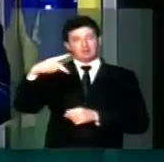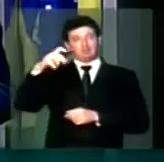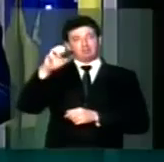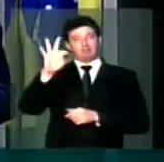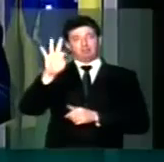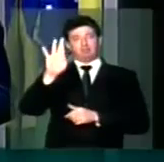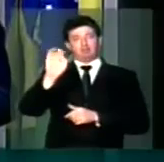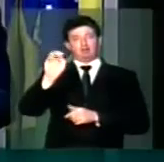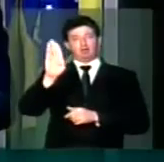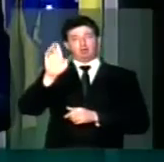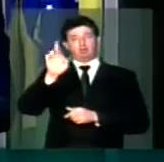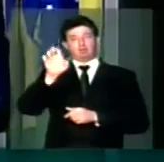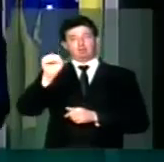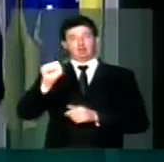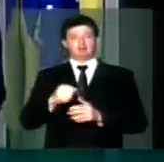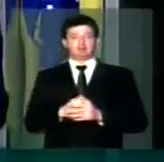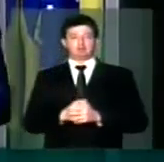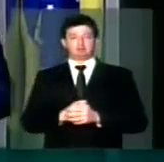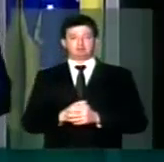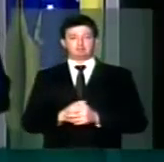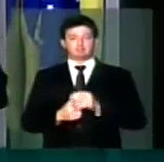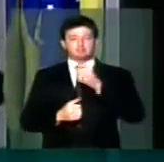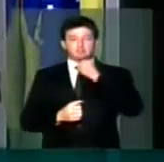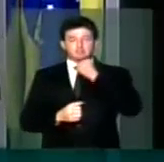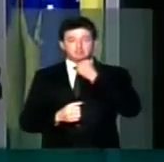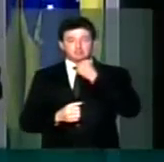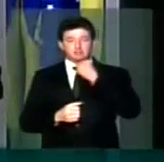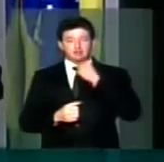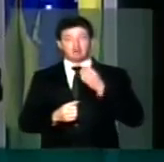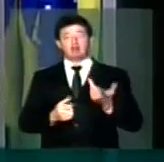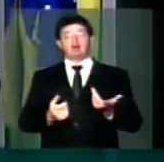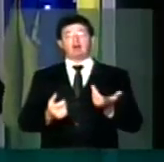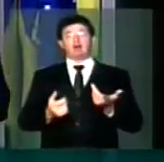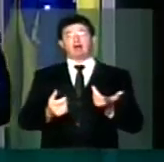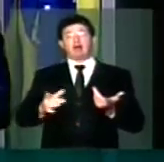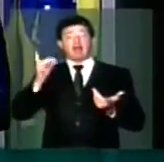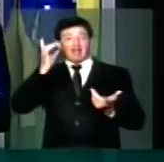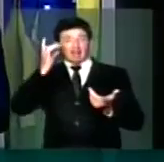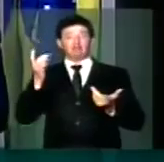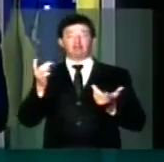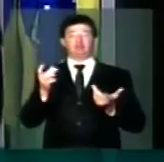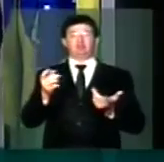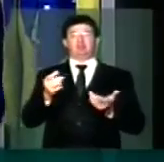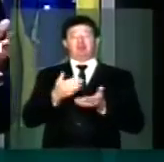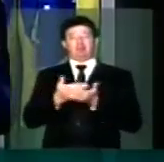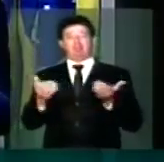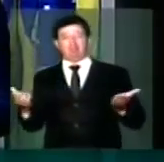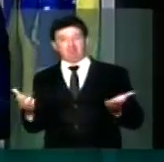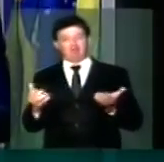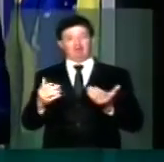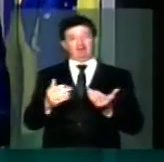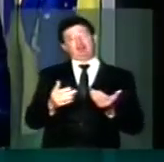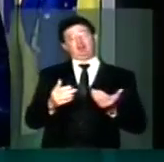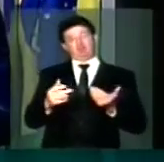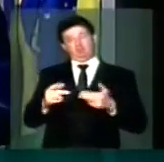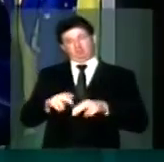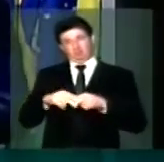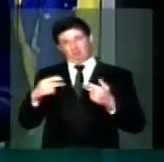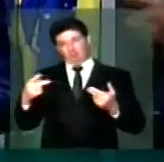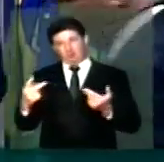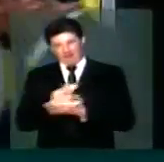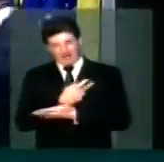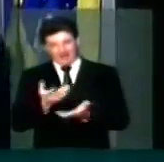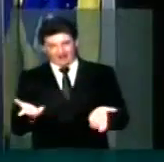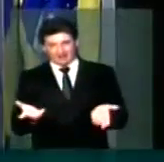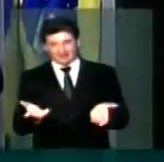Petrobras. E a queda de popularidade com esses números não se dão do acaso,